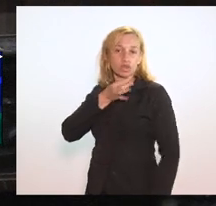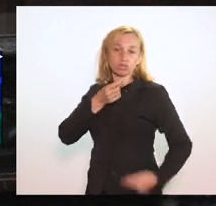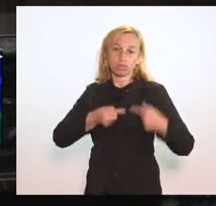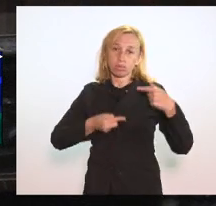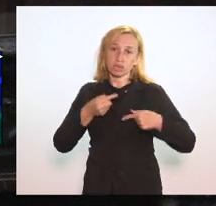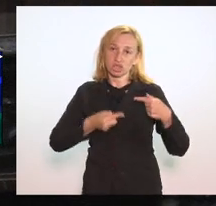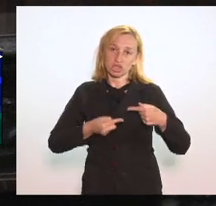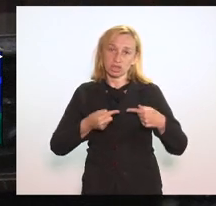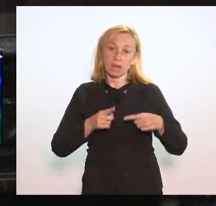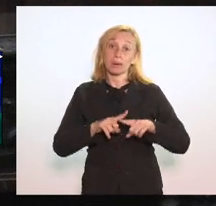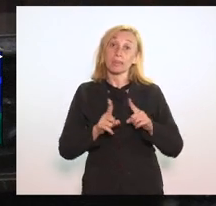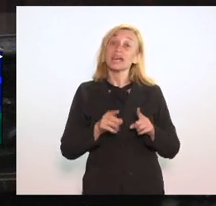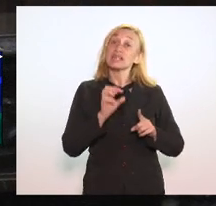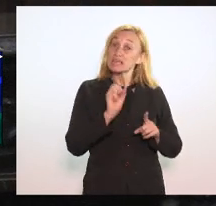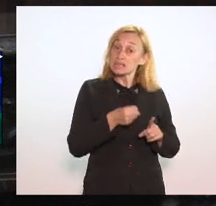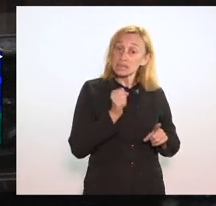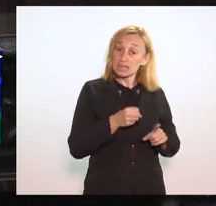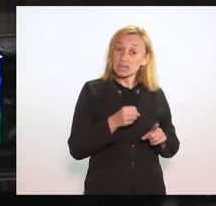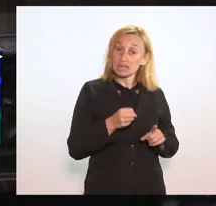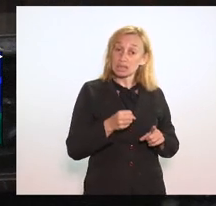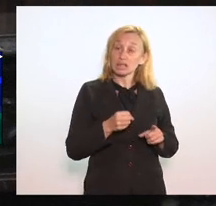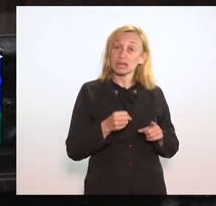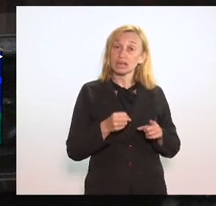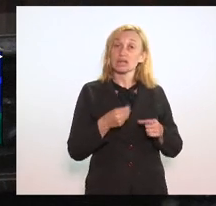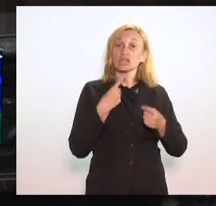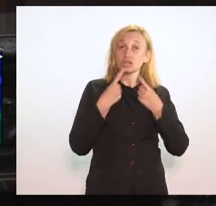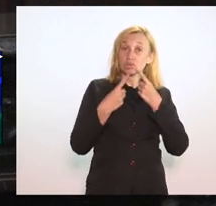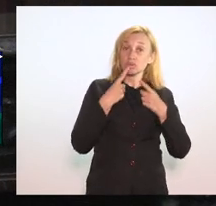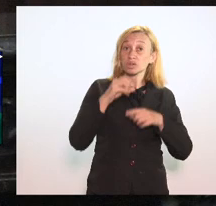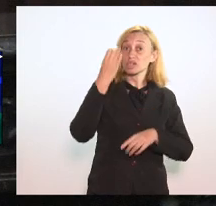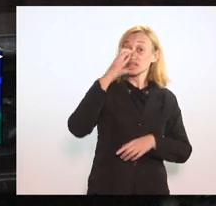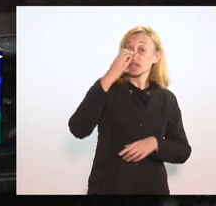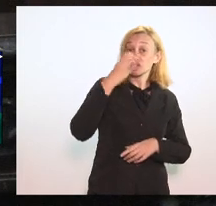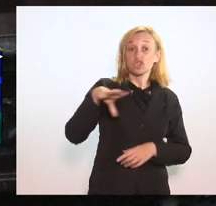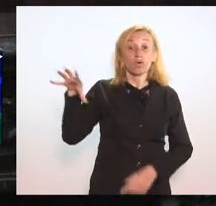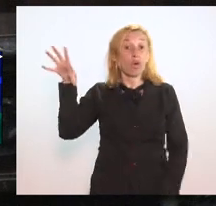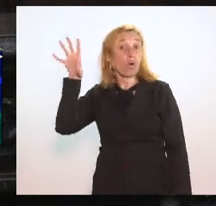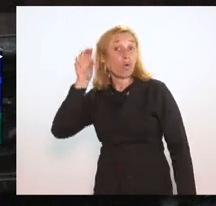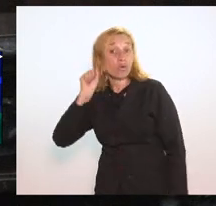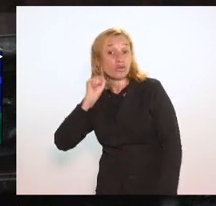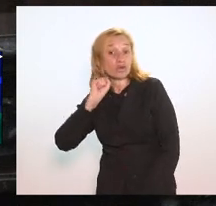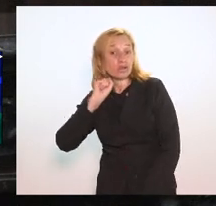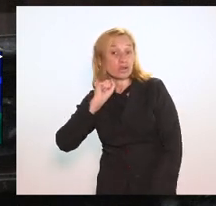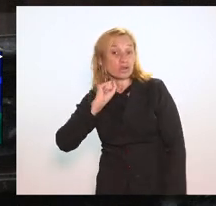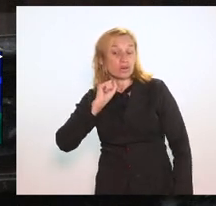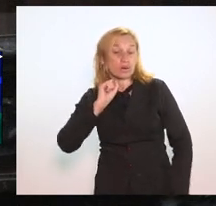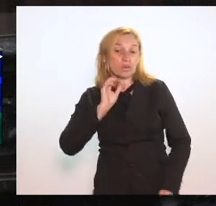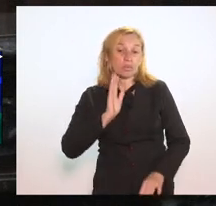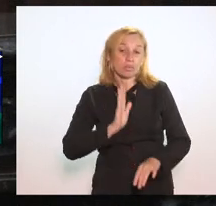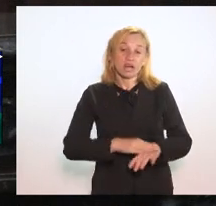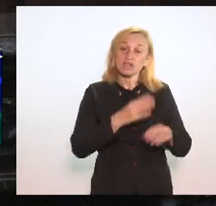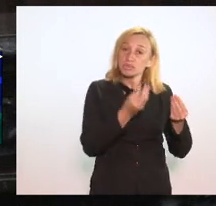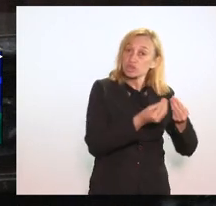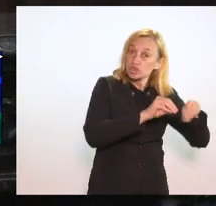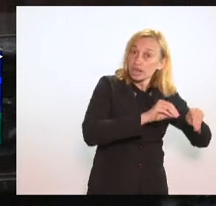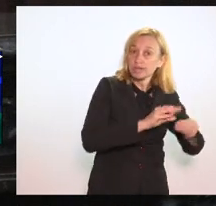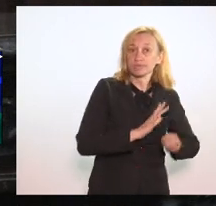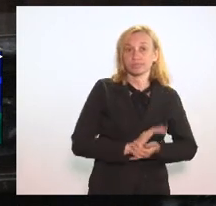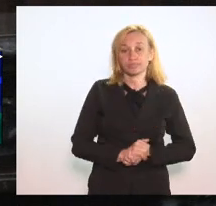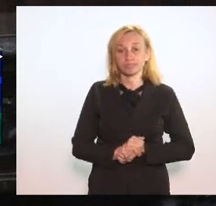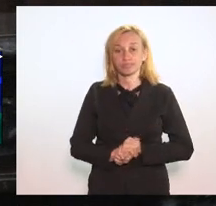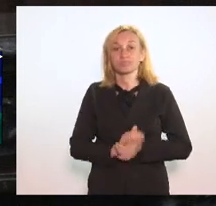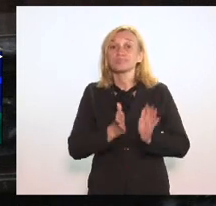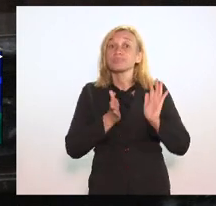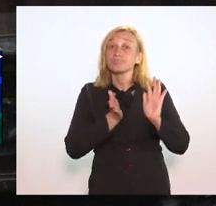científicas o e buscando ouvir e os mais afetados e a